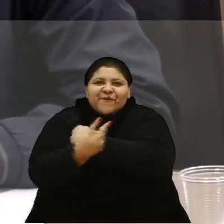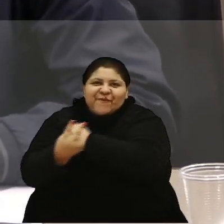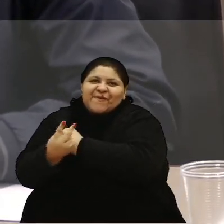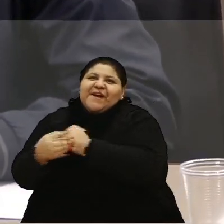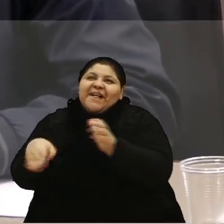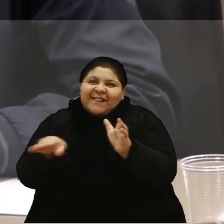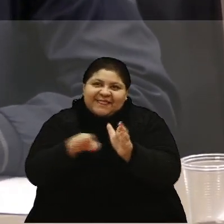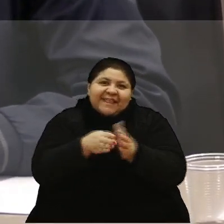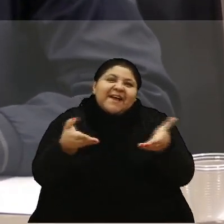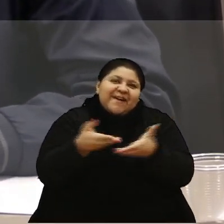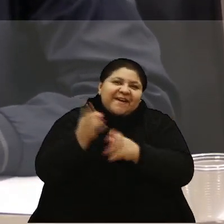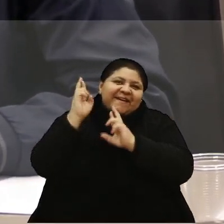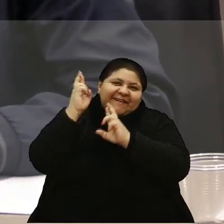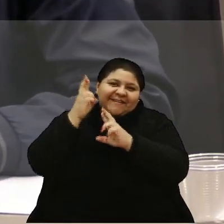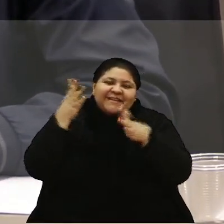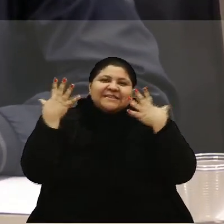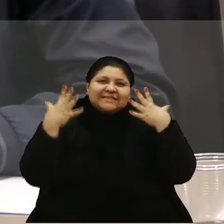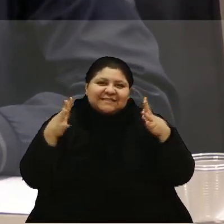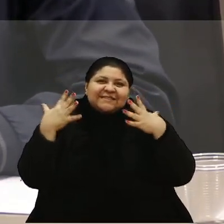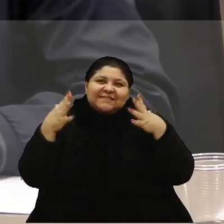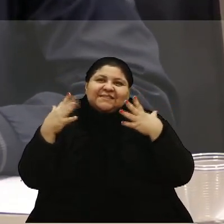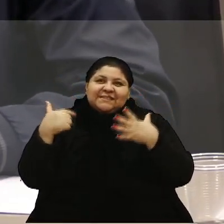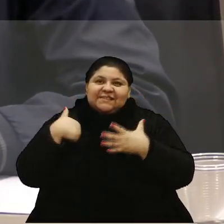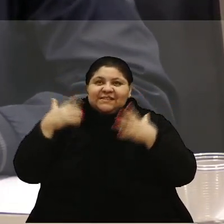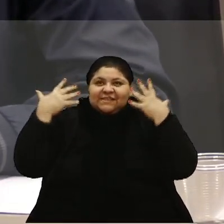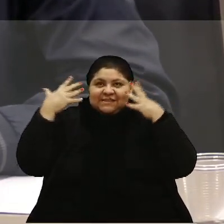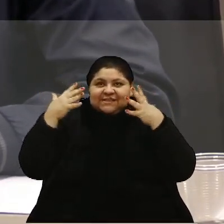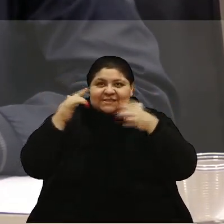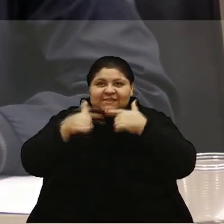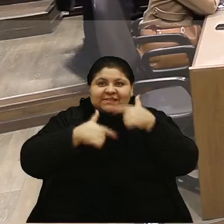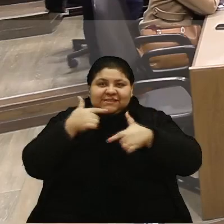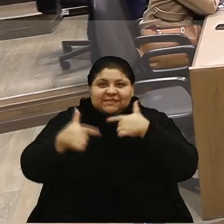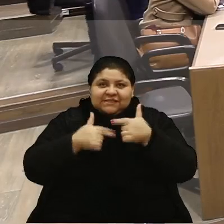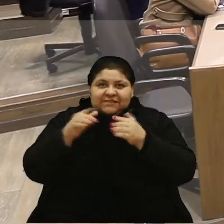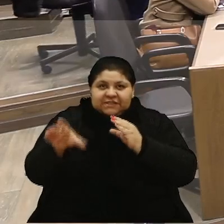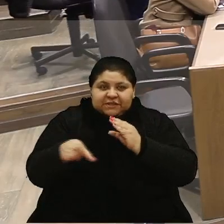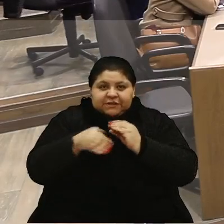nascer. enfim, né? Mas parabéns aí, fica aqui o parabéns pelo trabalho e empenho.